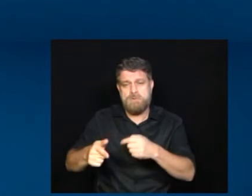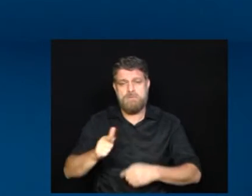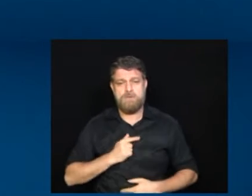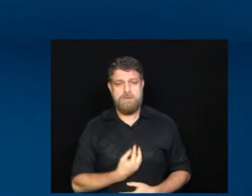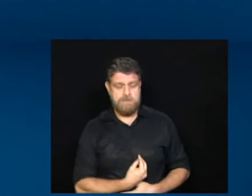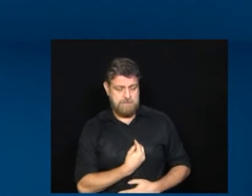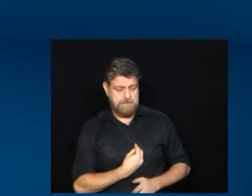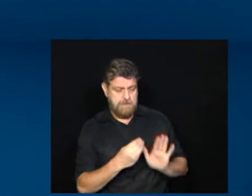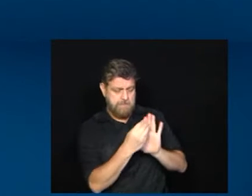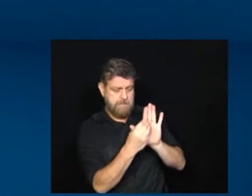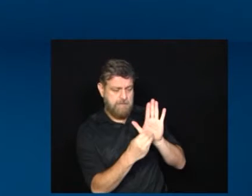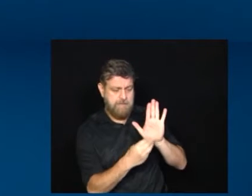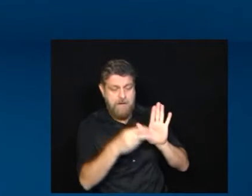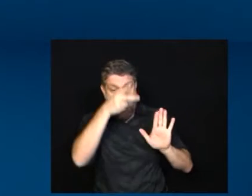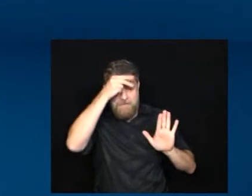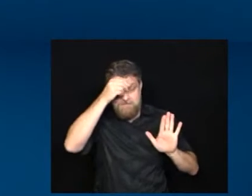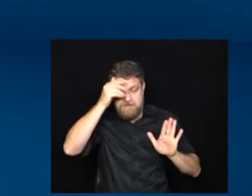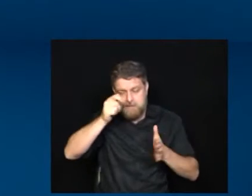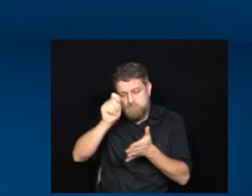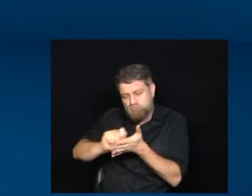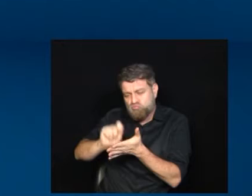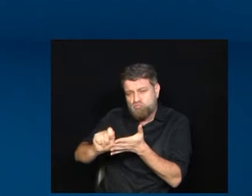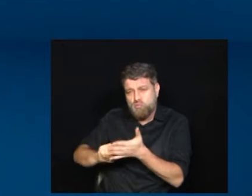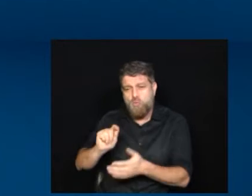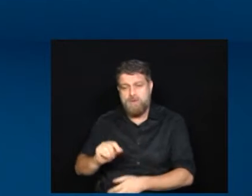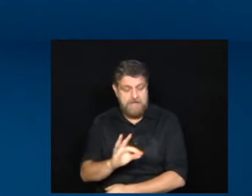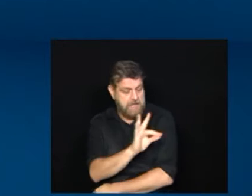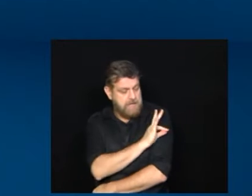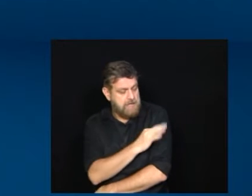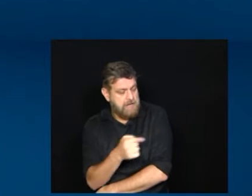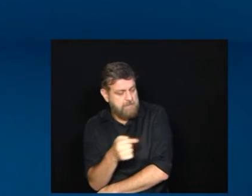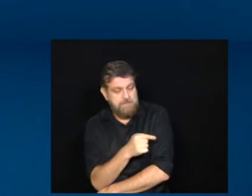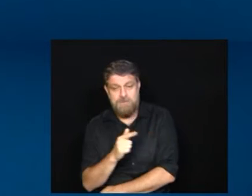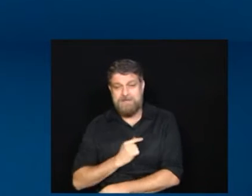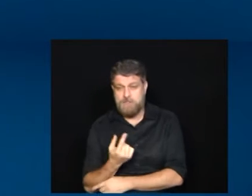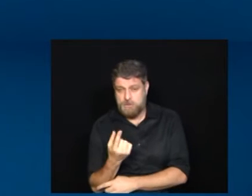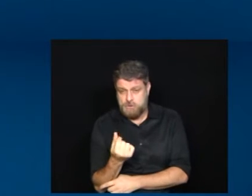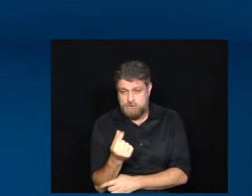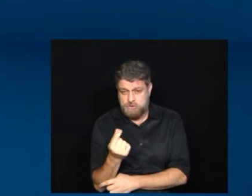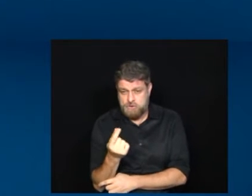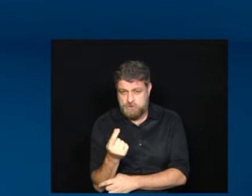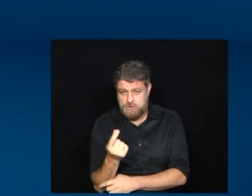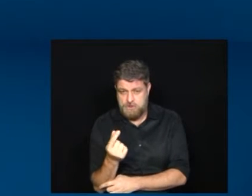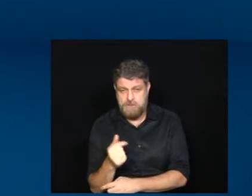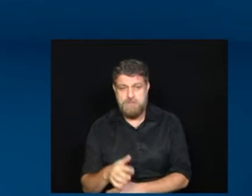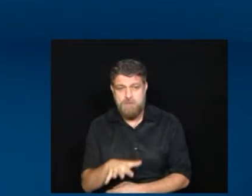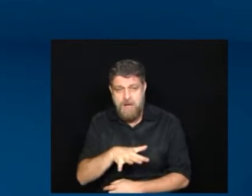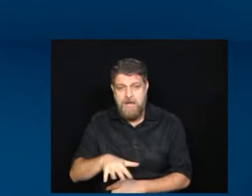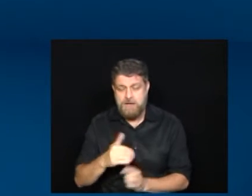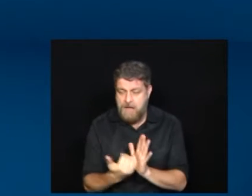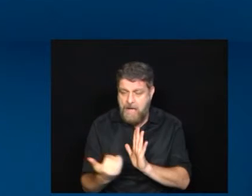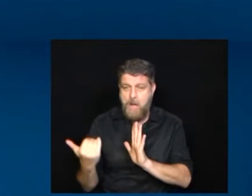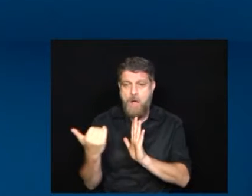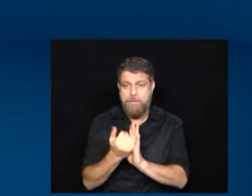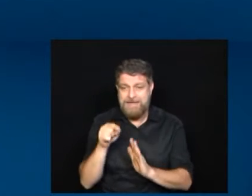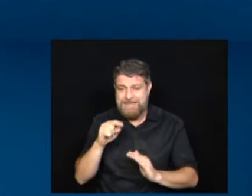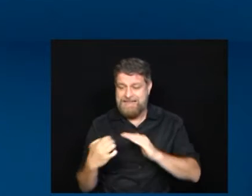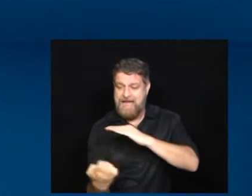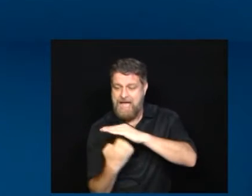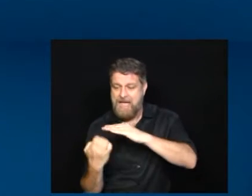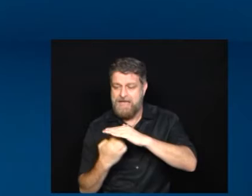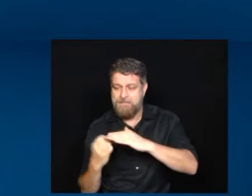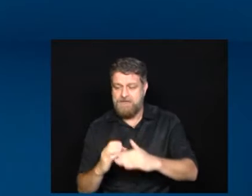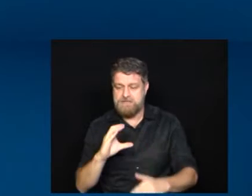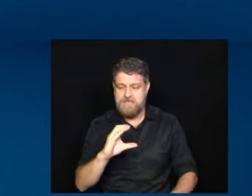o projeto do prefeito, que autoriza o Poder Executivo a utilizar recursos orçamentários para o aumento de capital da Coab,